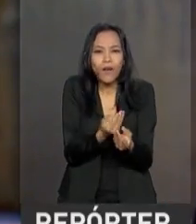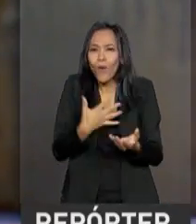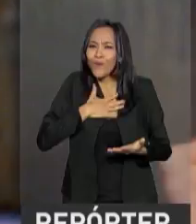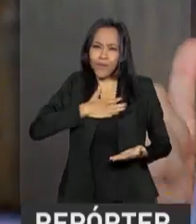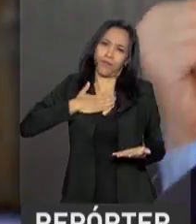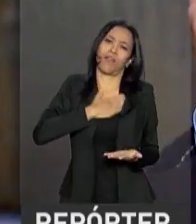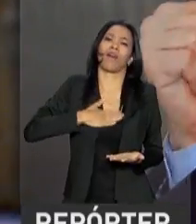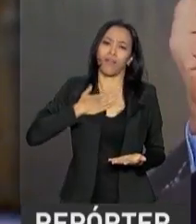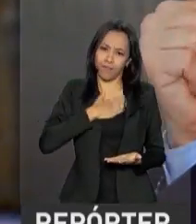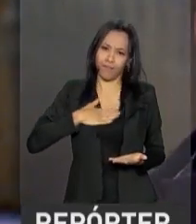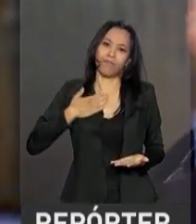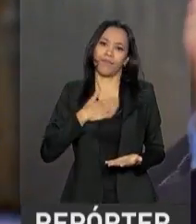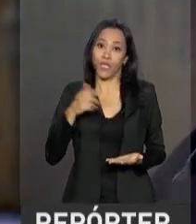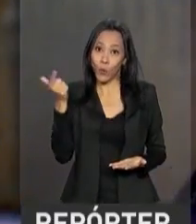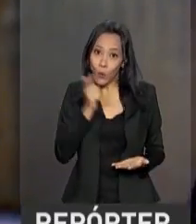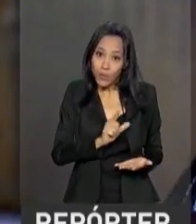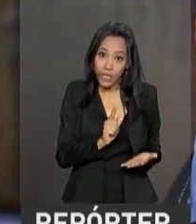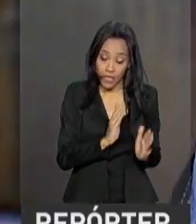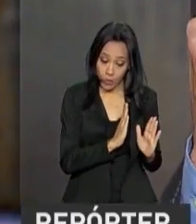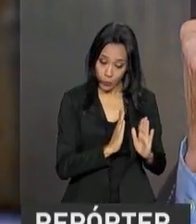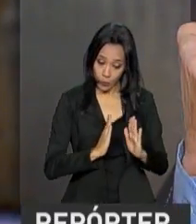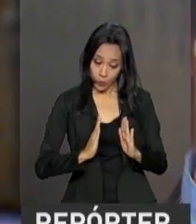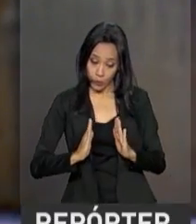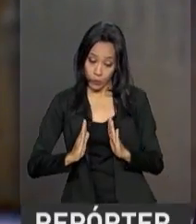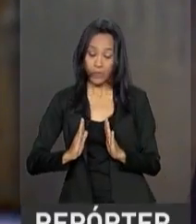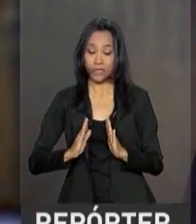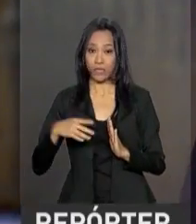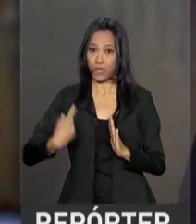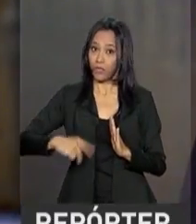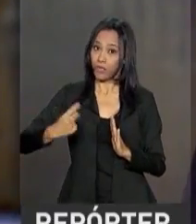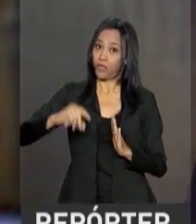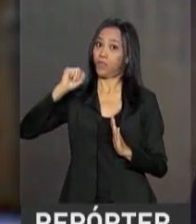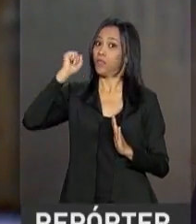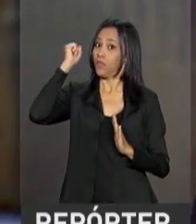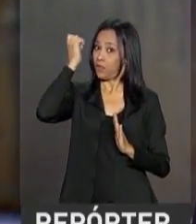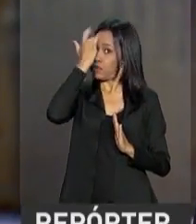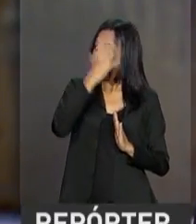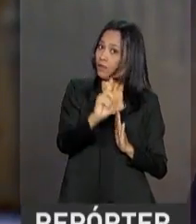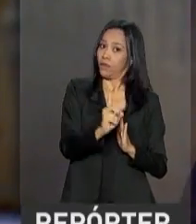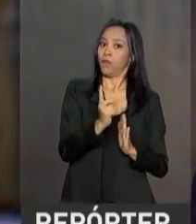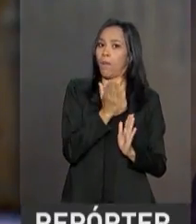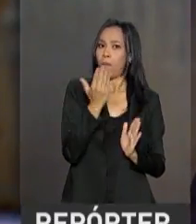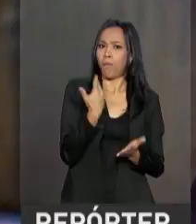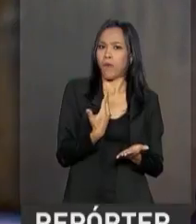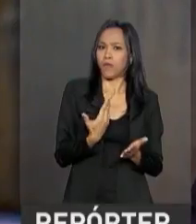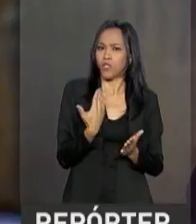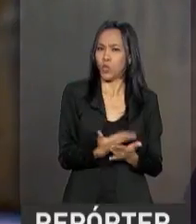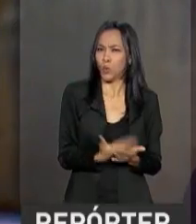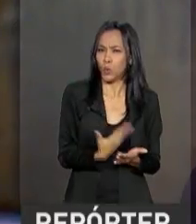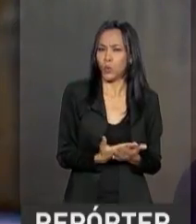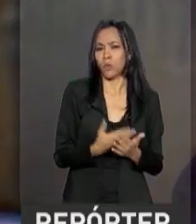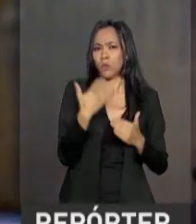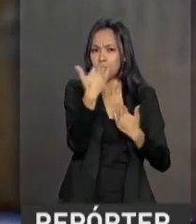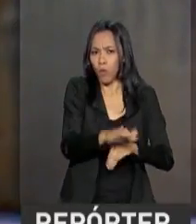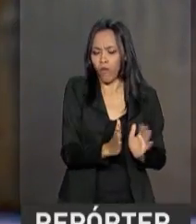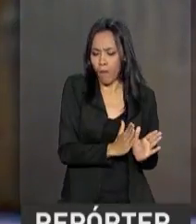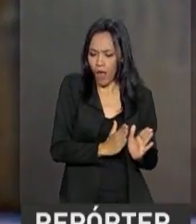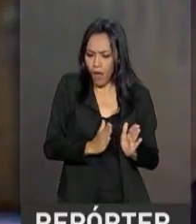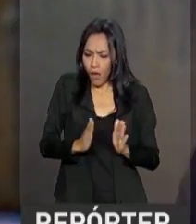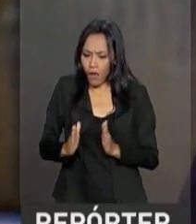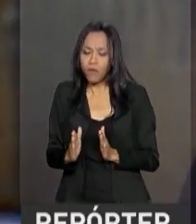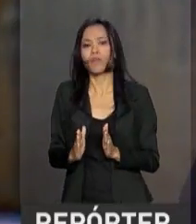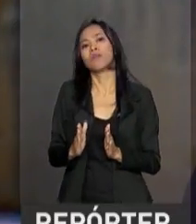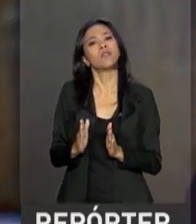passar pelo concurso duríssimo do Itamaraty, né? Que depois, antes disso já se formou